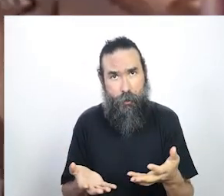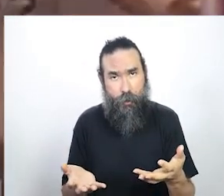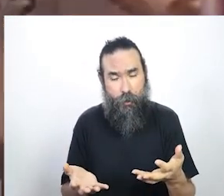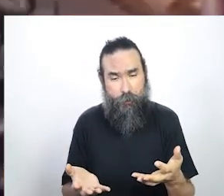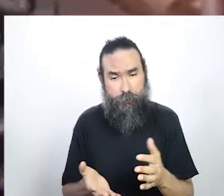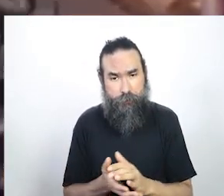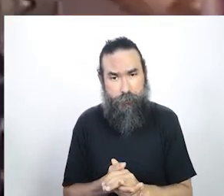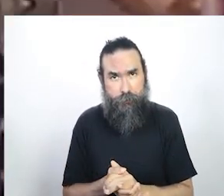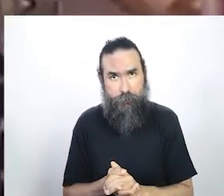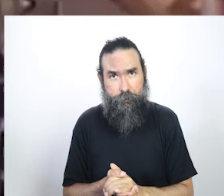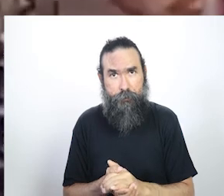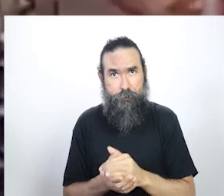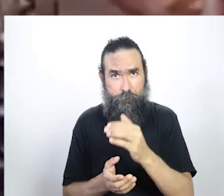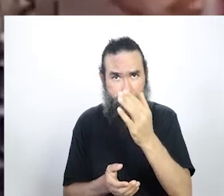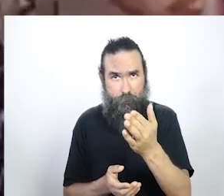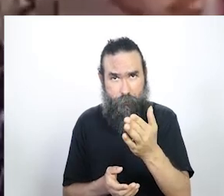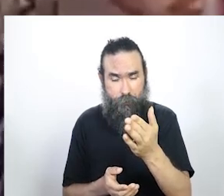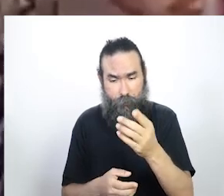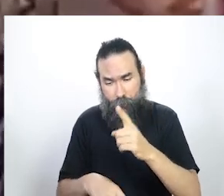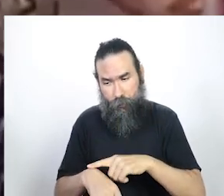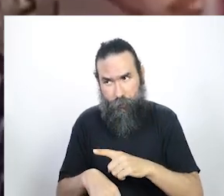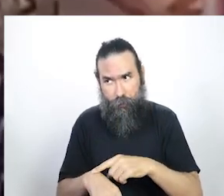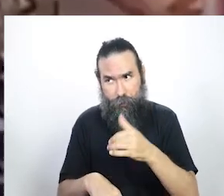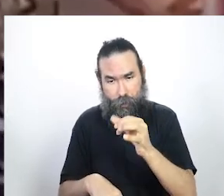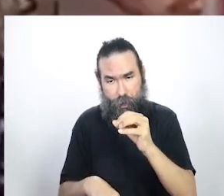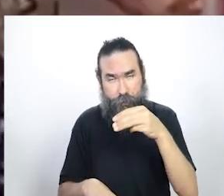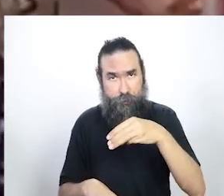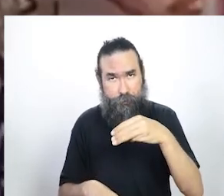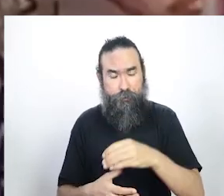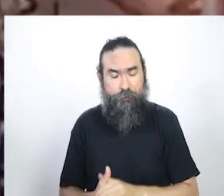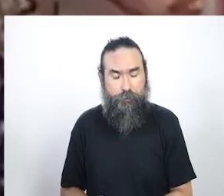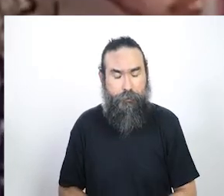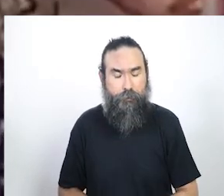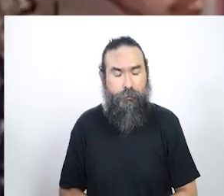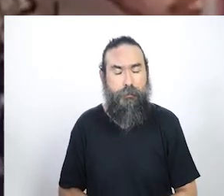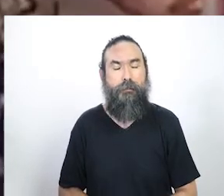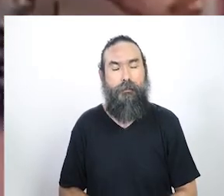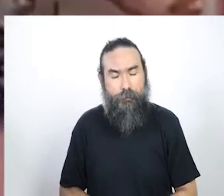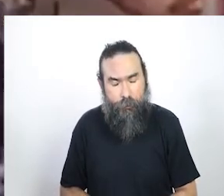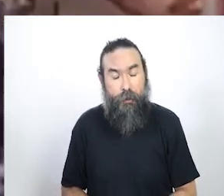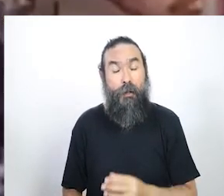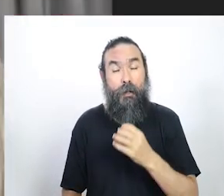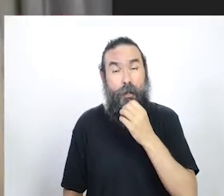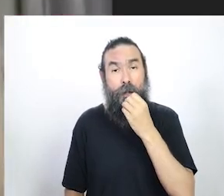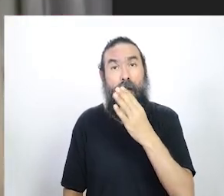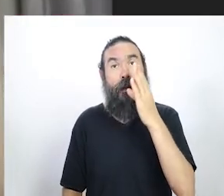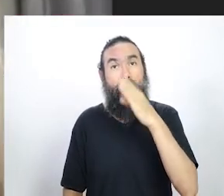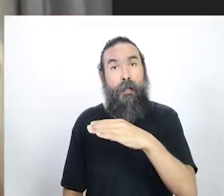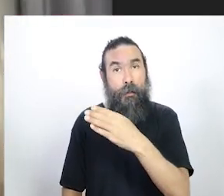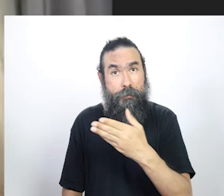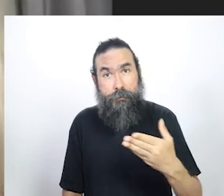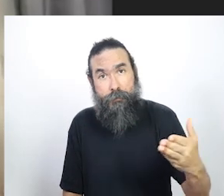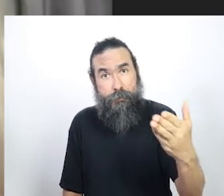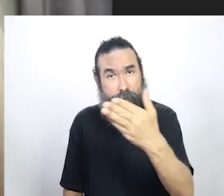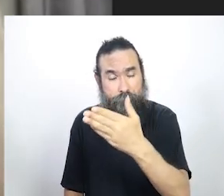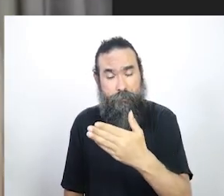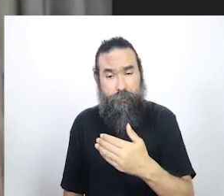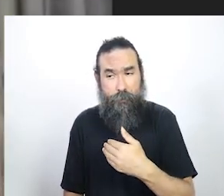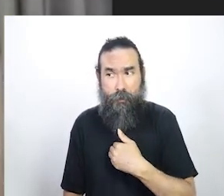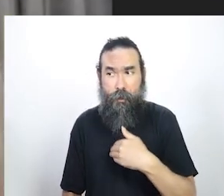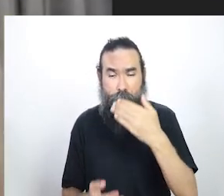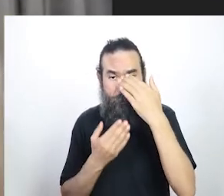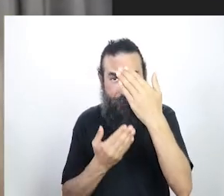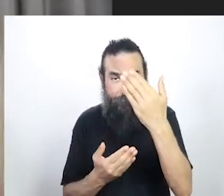aí, você tem os seus tempos. Então, boa tarde a todos. Eu